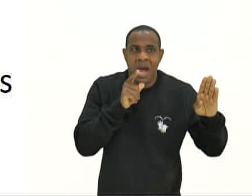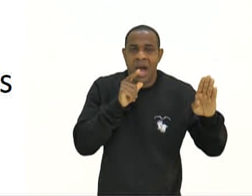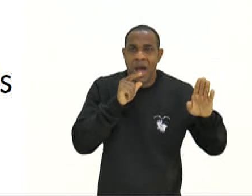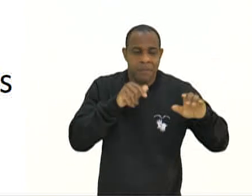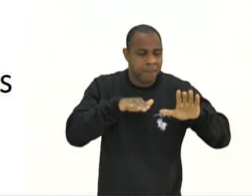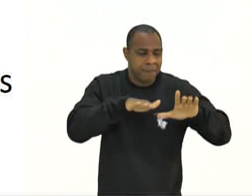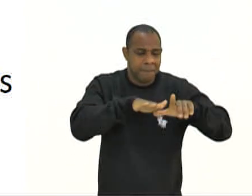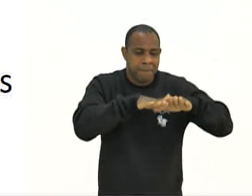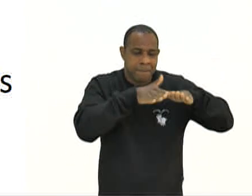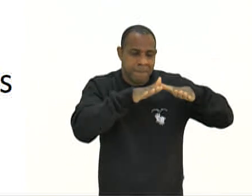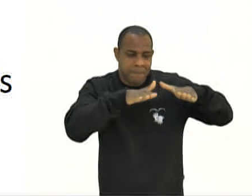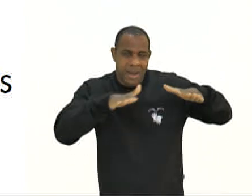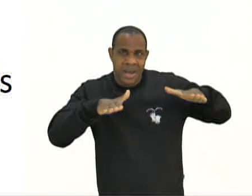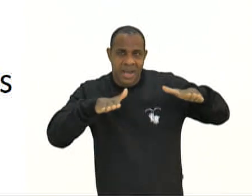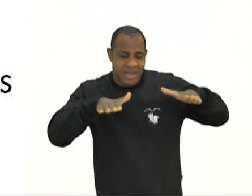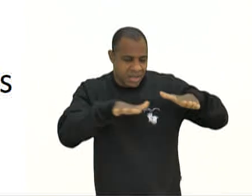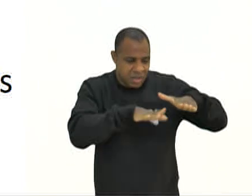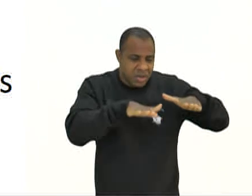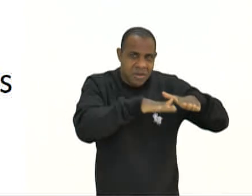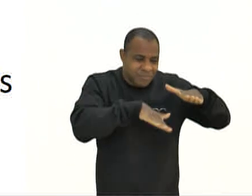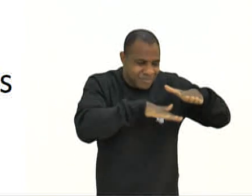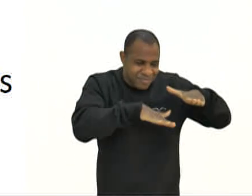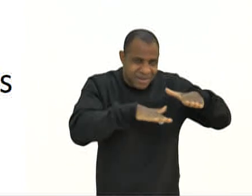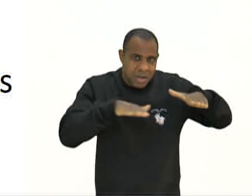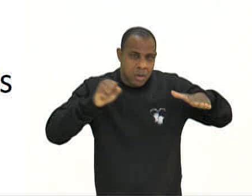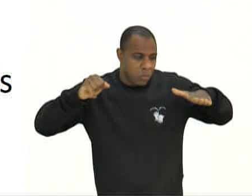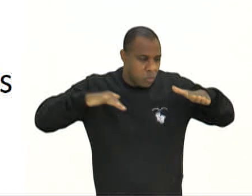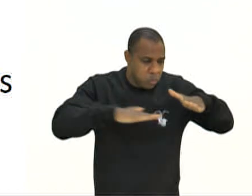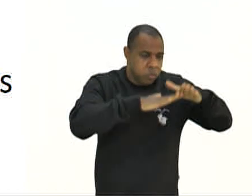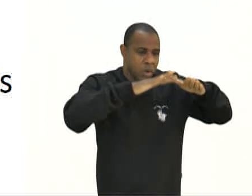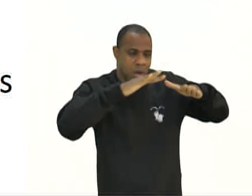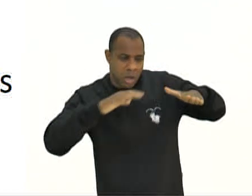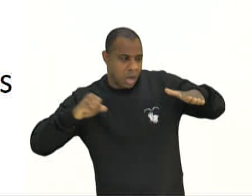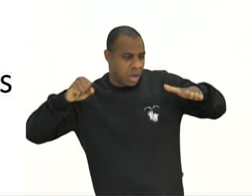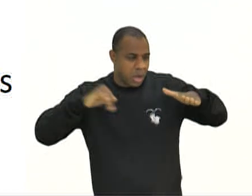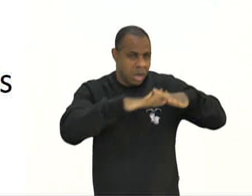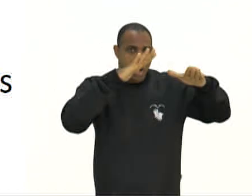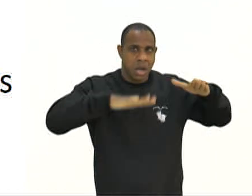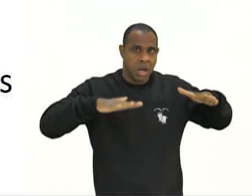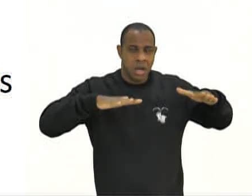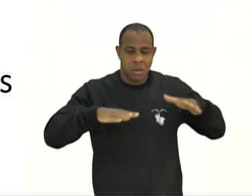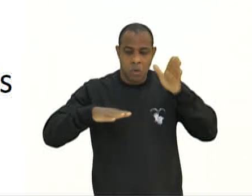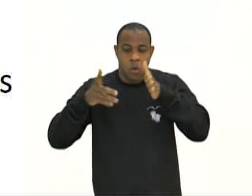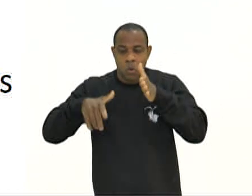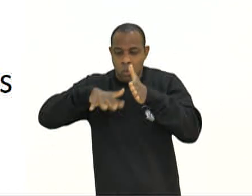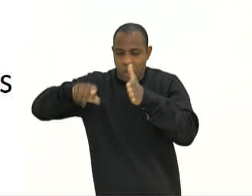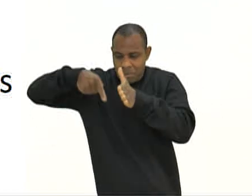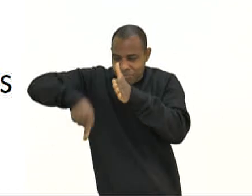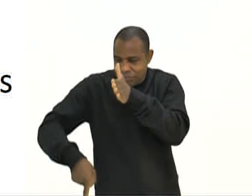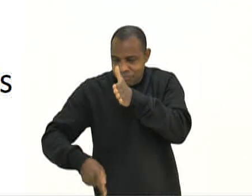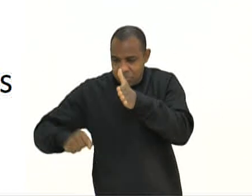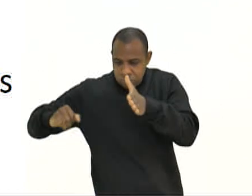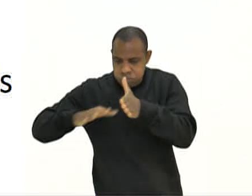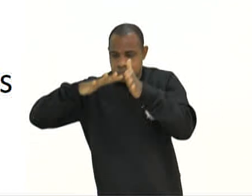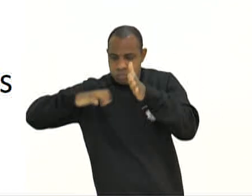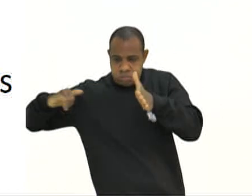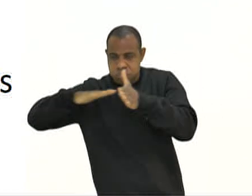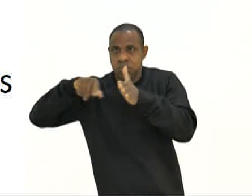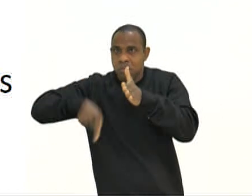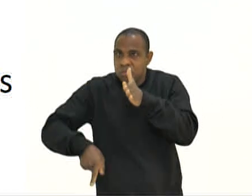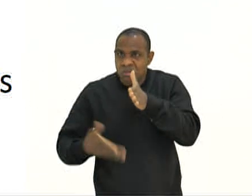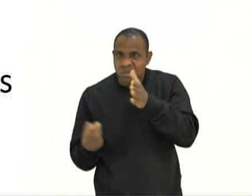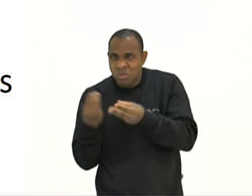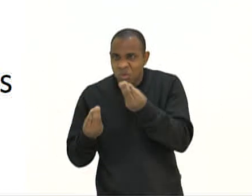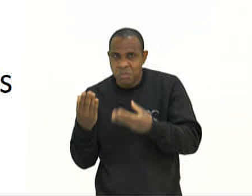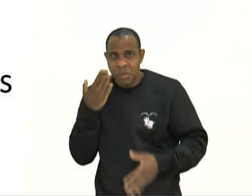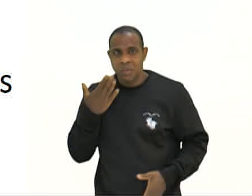rasas apresentam ondas mais velozes que as ondas em regiões mais profundas. Letra C, a região de